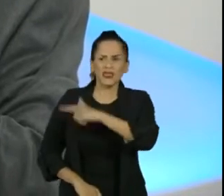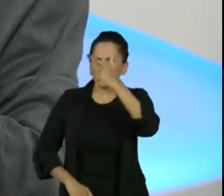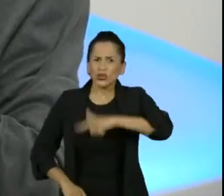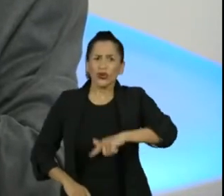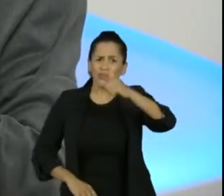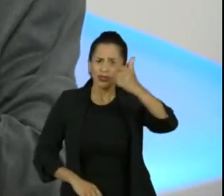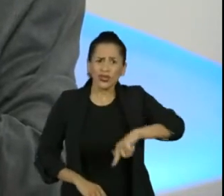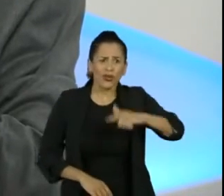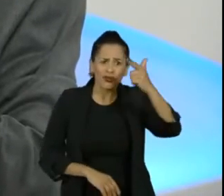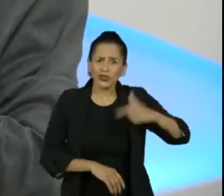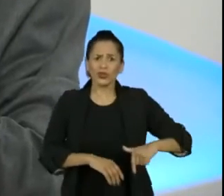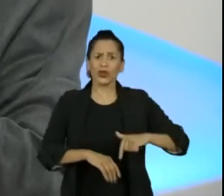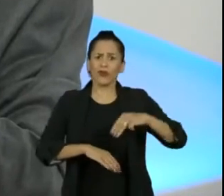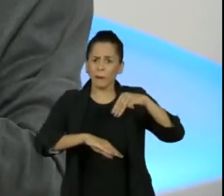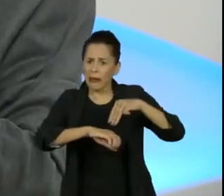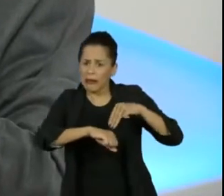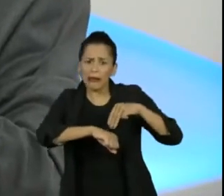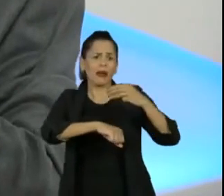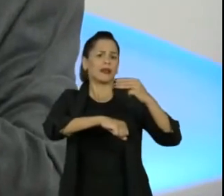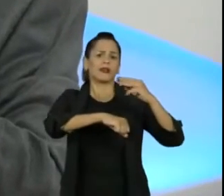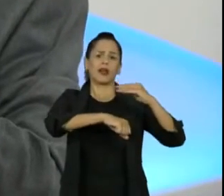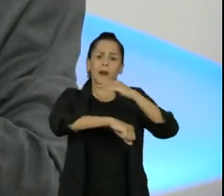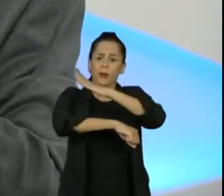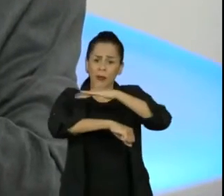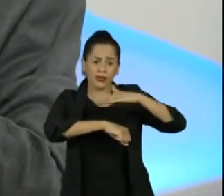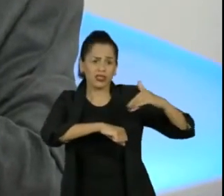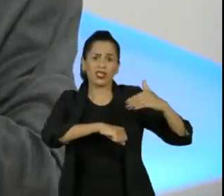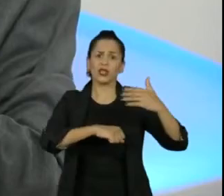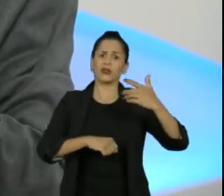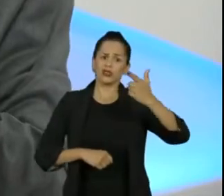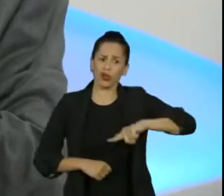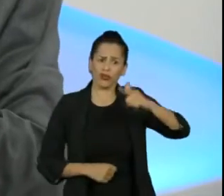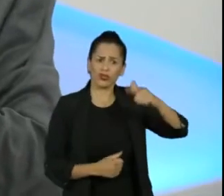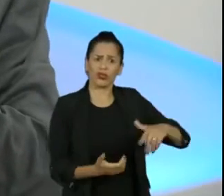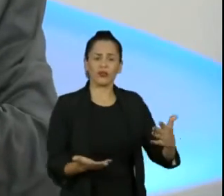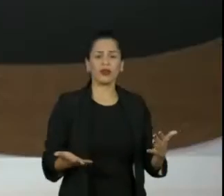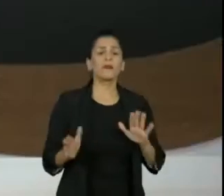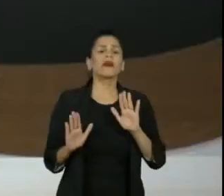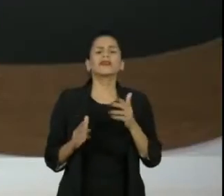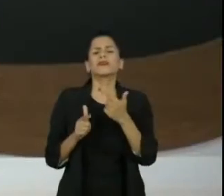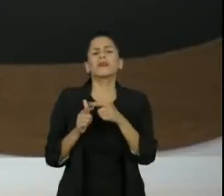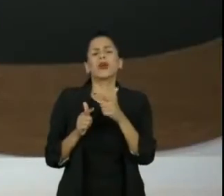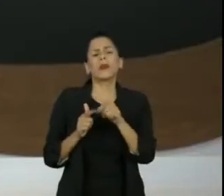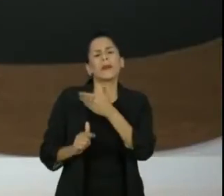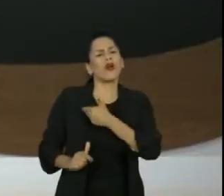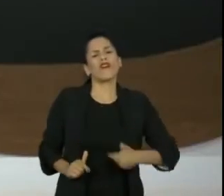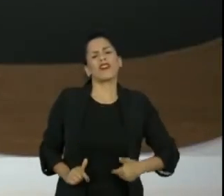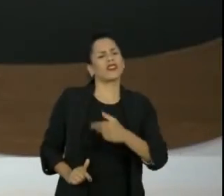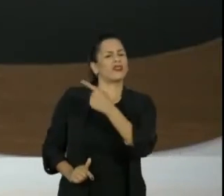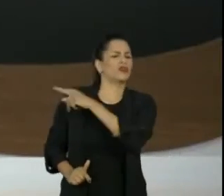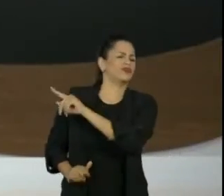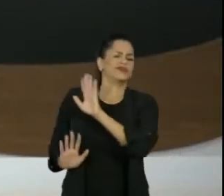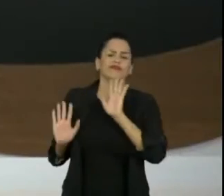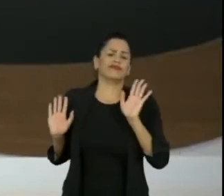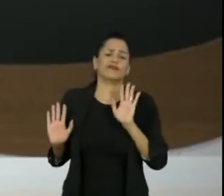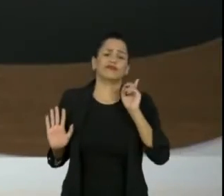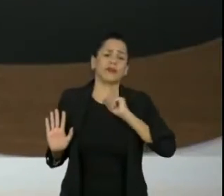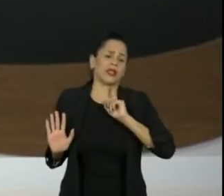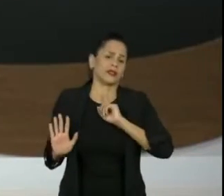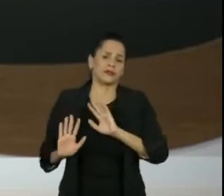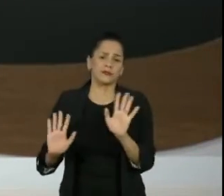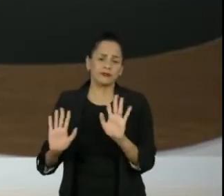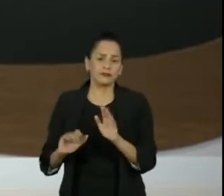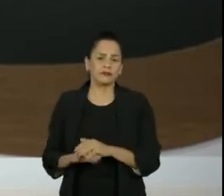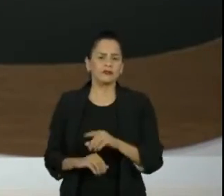repetidamente em Minas Gerais. Mas isso é o problema do governador, não é do prefeito. O senhor tinha no início do seu mandato uma pauta,